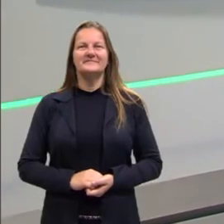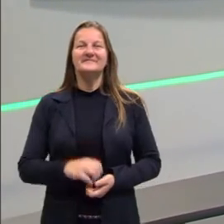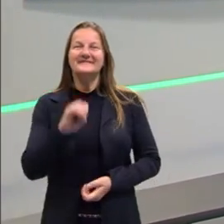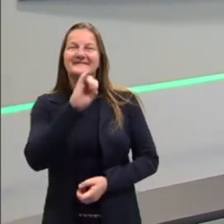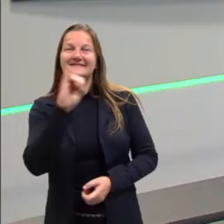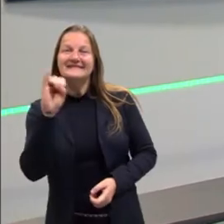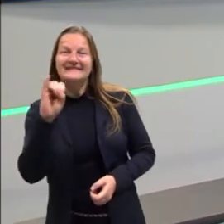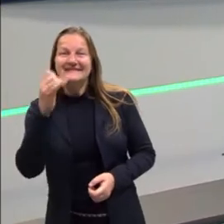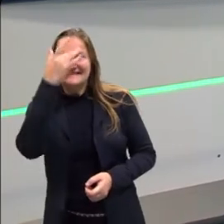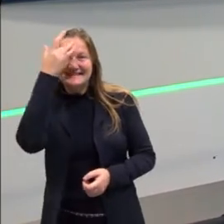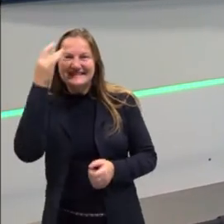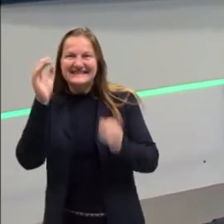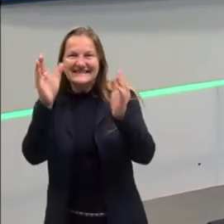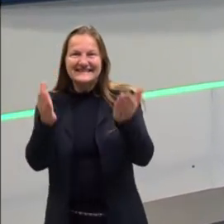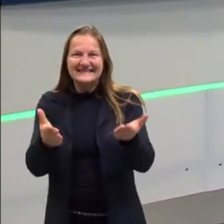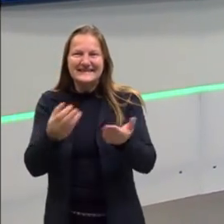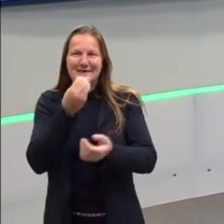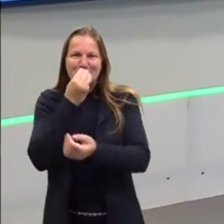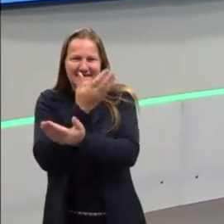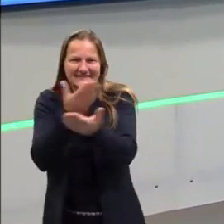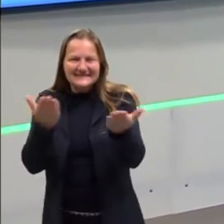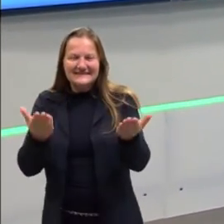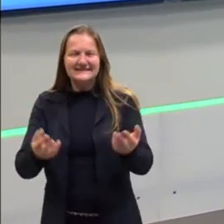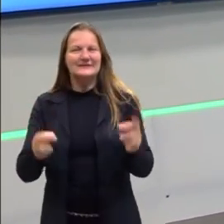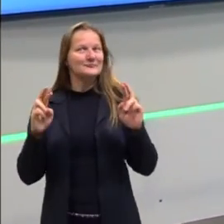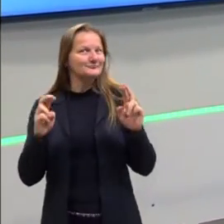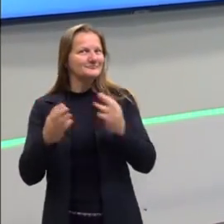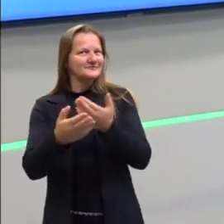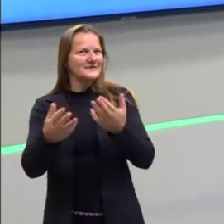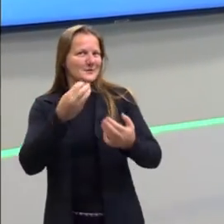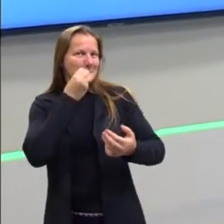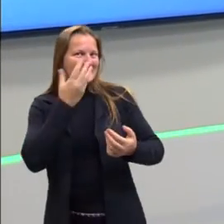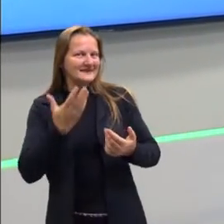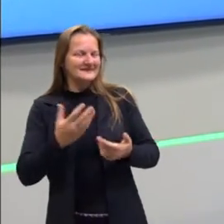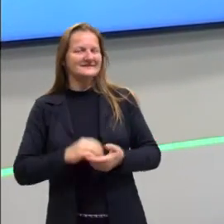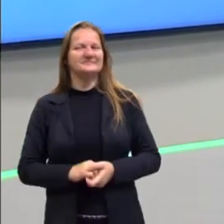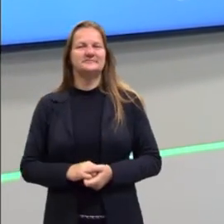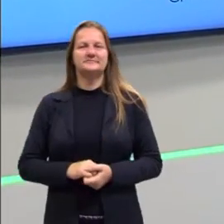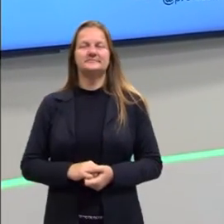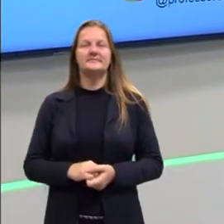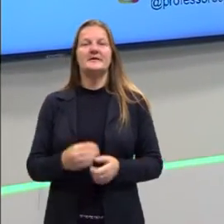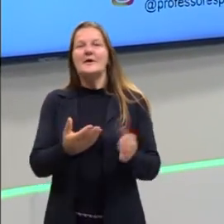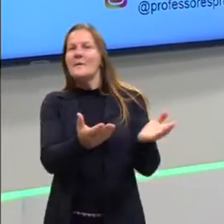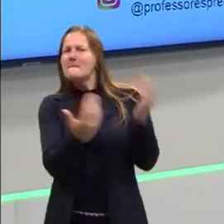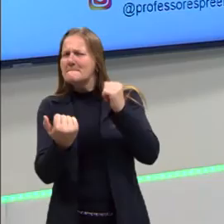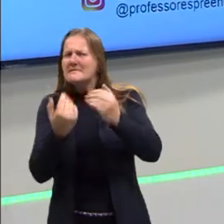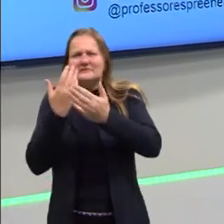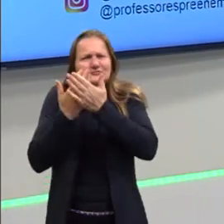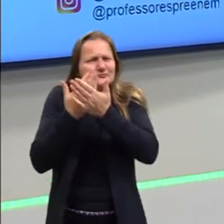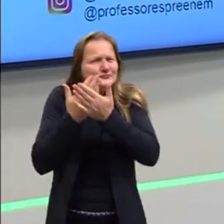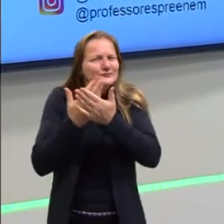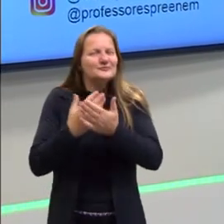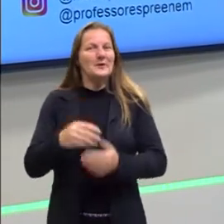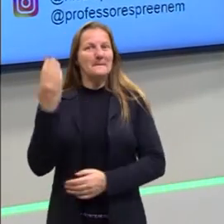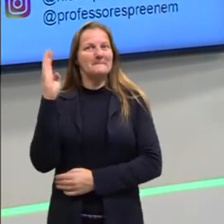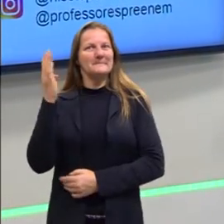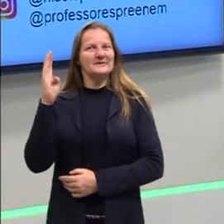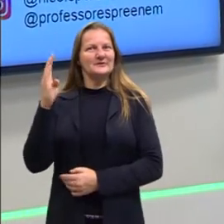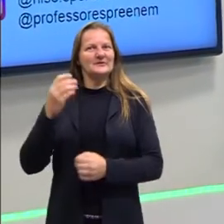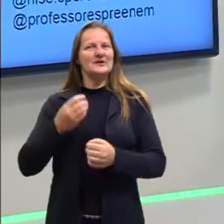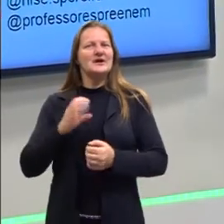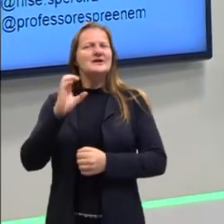o Olá pessoal como estão Espero que estejam todos bem Então bora estudar biologia